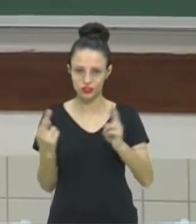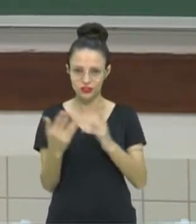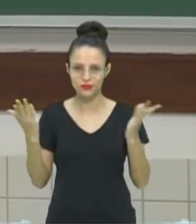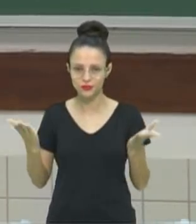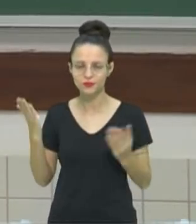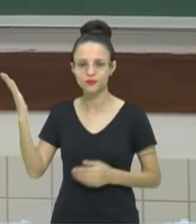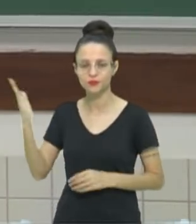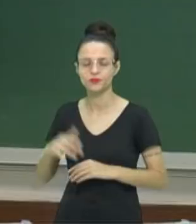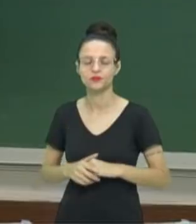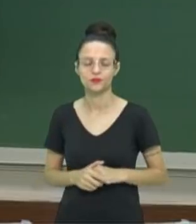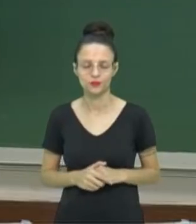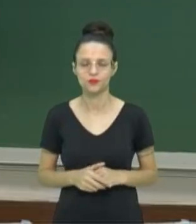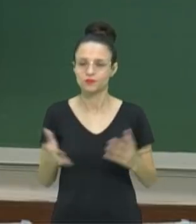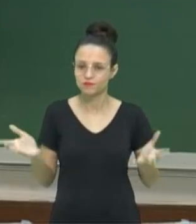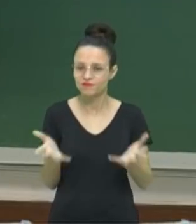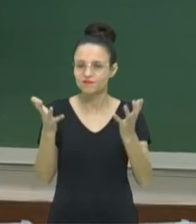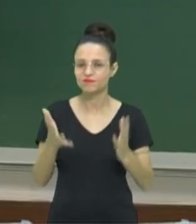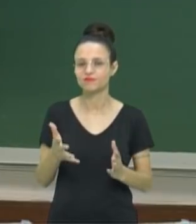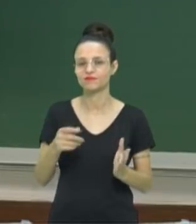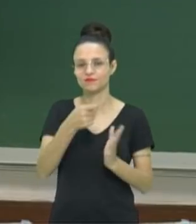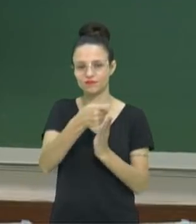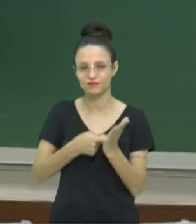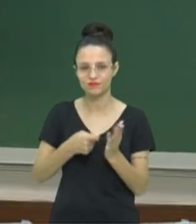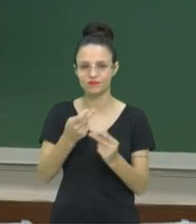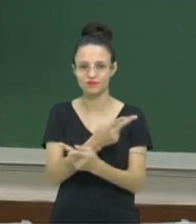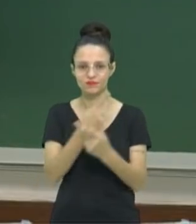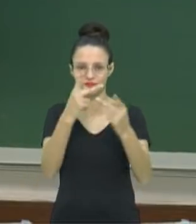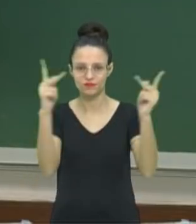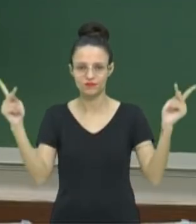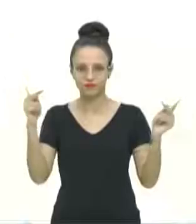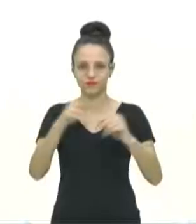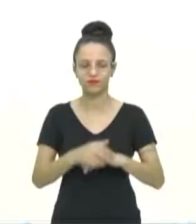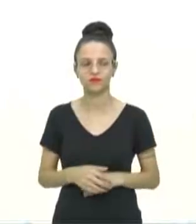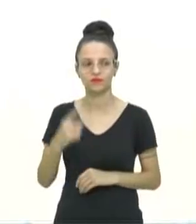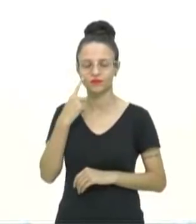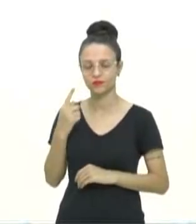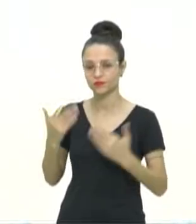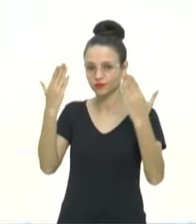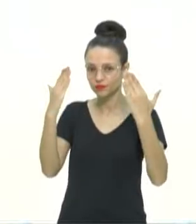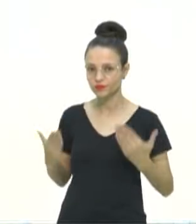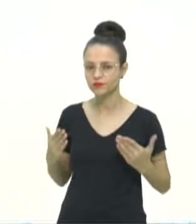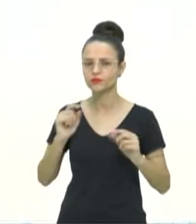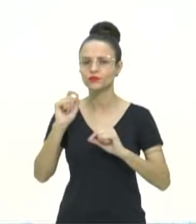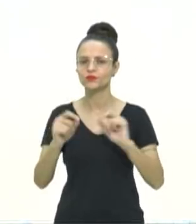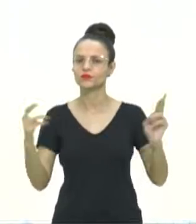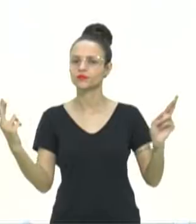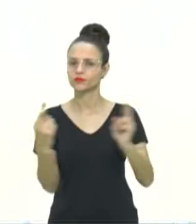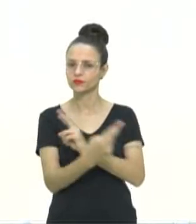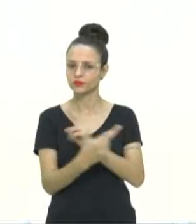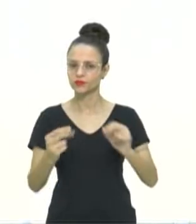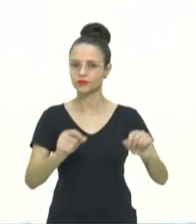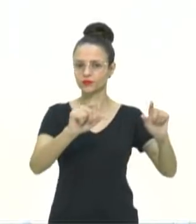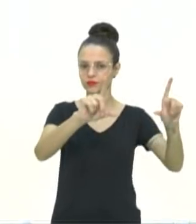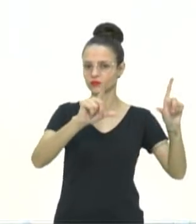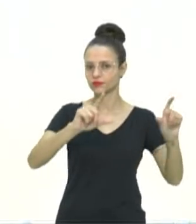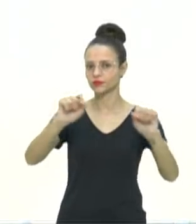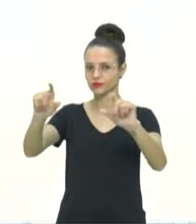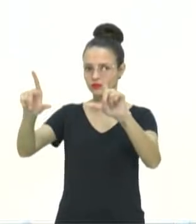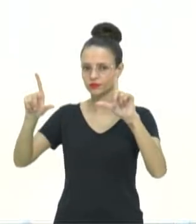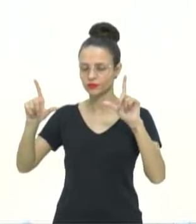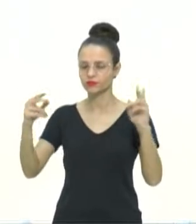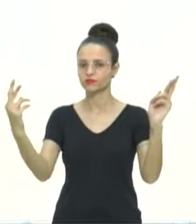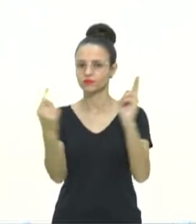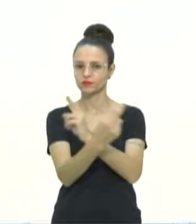colocada ali para incentivar a escrita de vocês, né? Então, analise a imagem e responda. Qual a relação dela, né, da